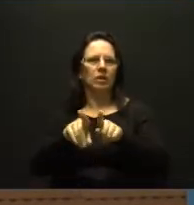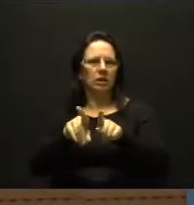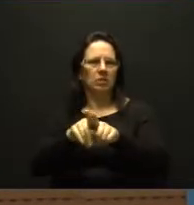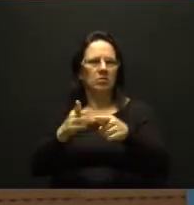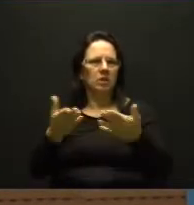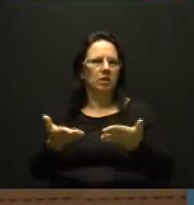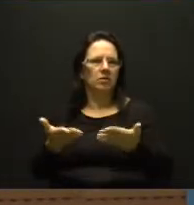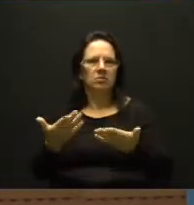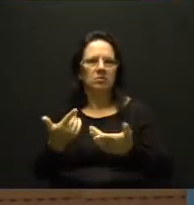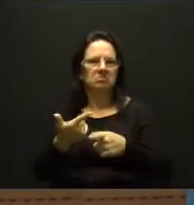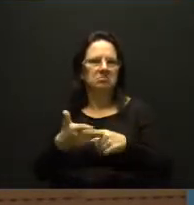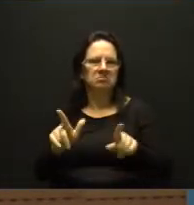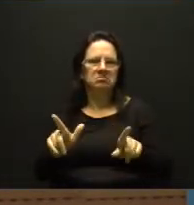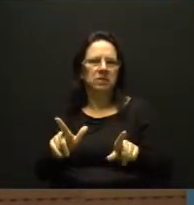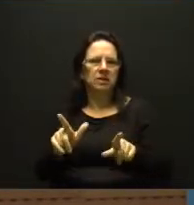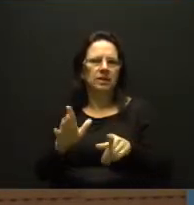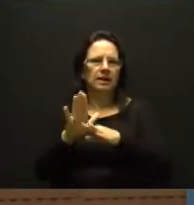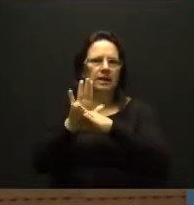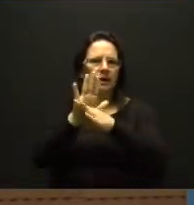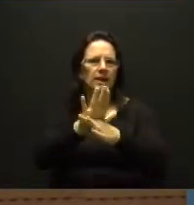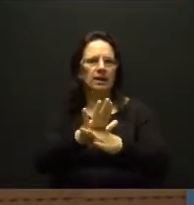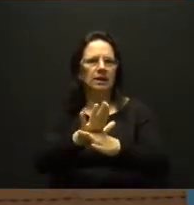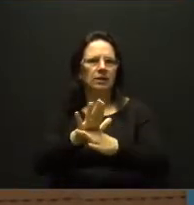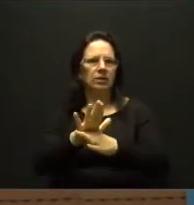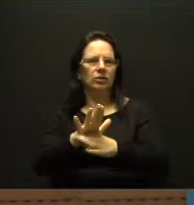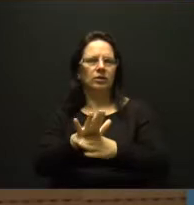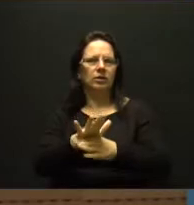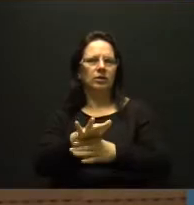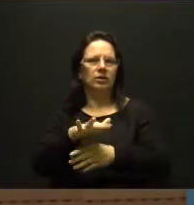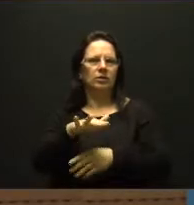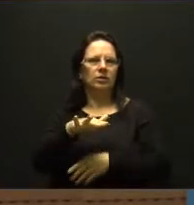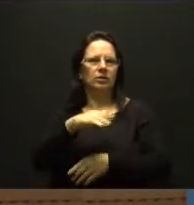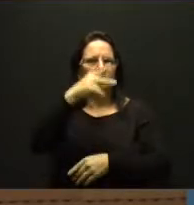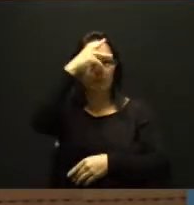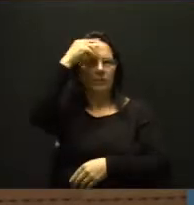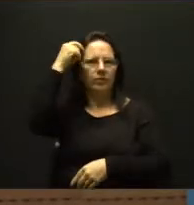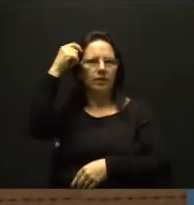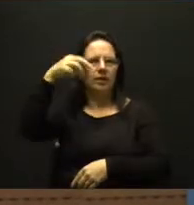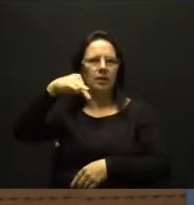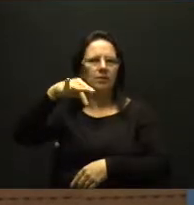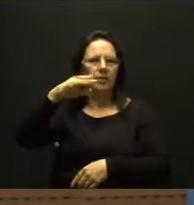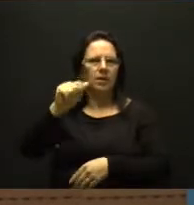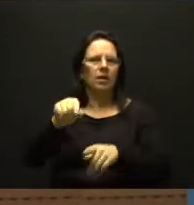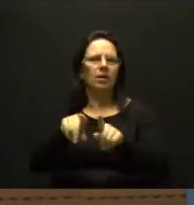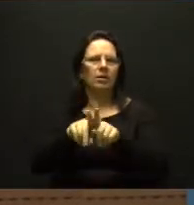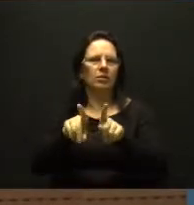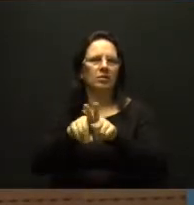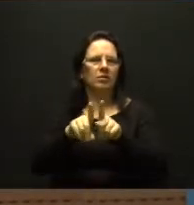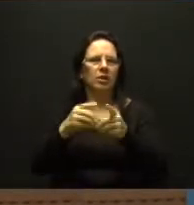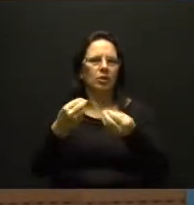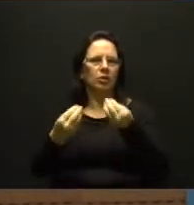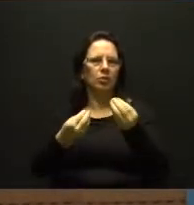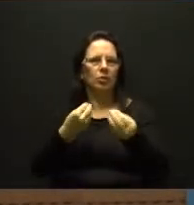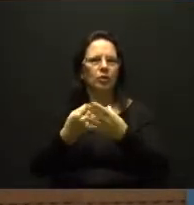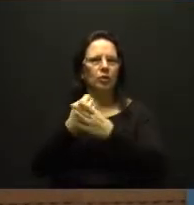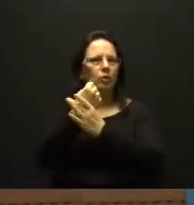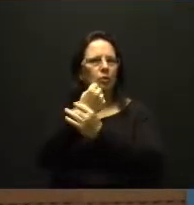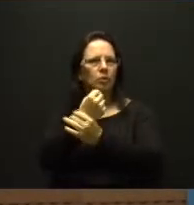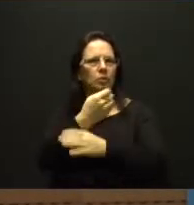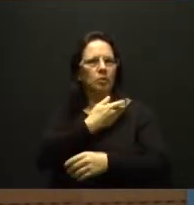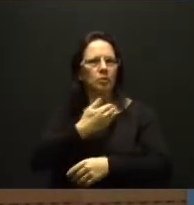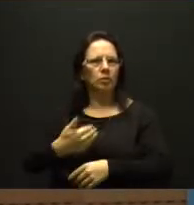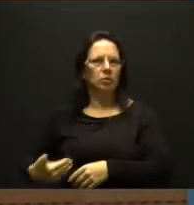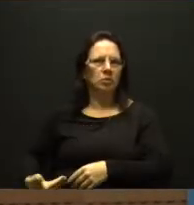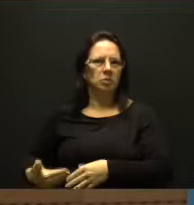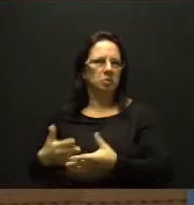discussões isso é muito complicado não pode continuar tratando a saúde pública ea segurança pública dessa forma